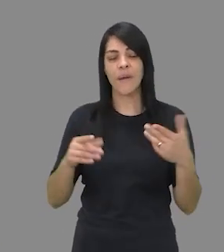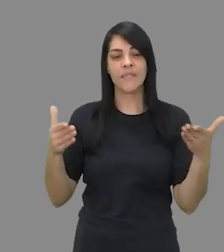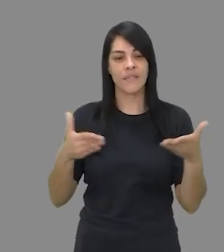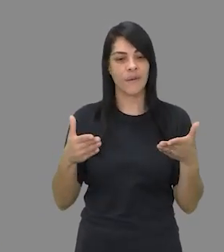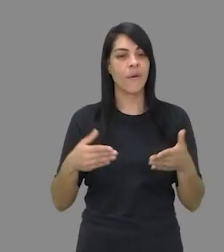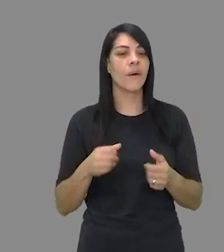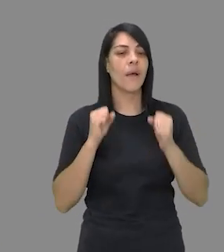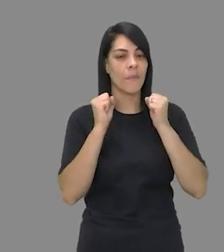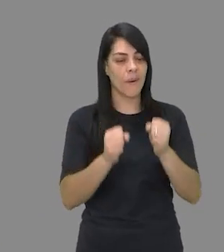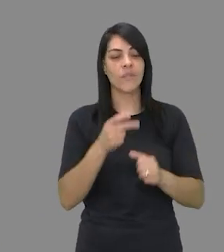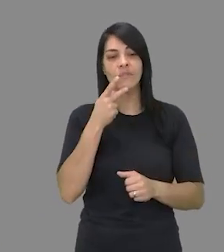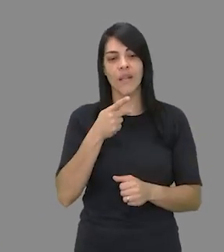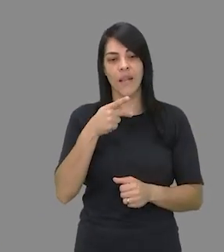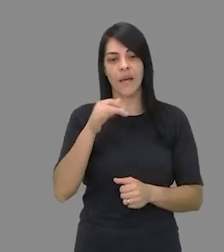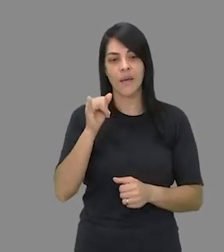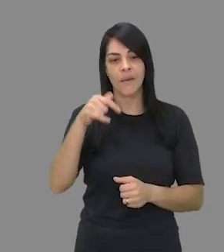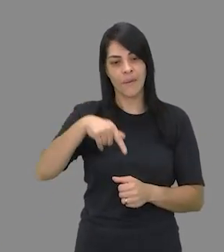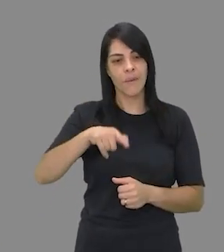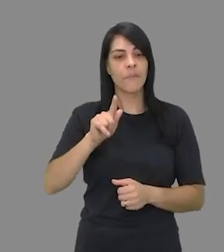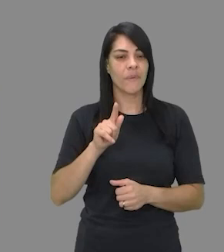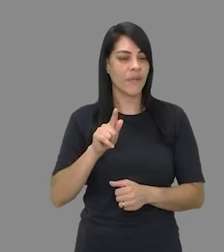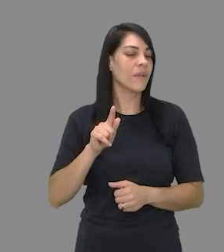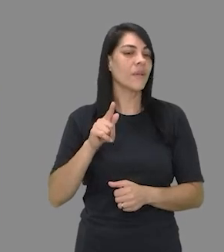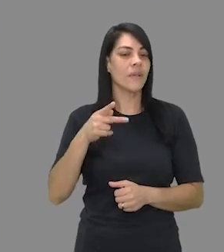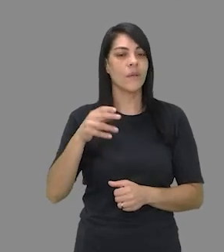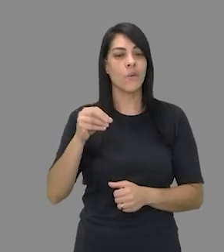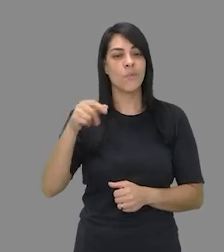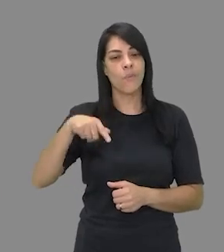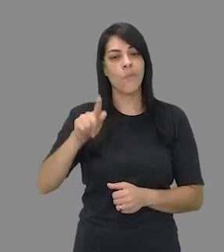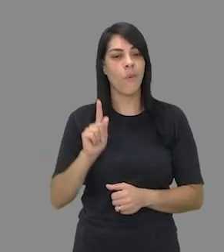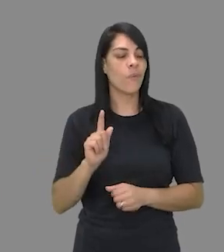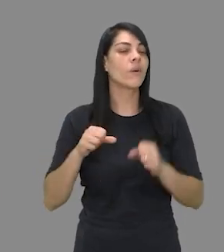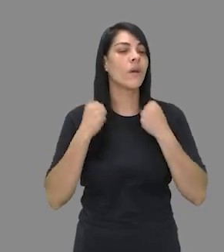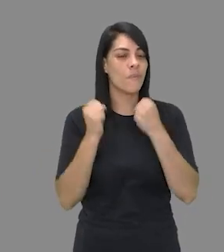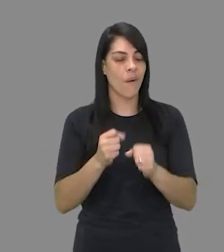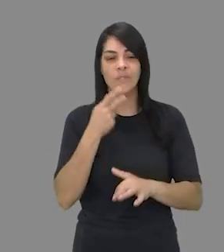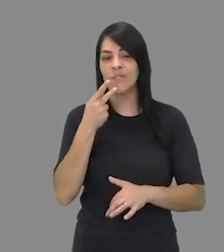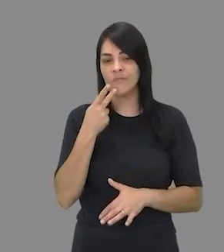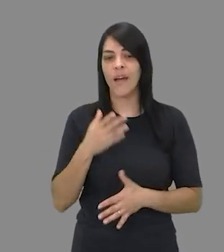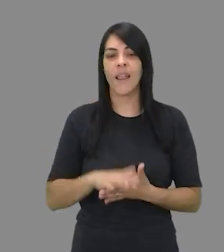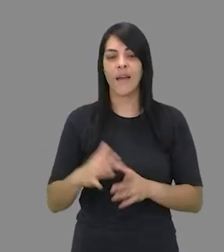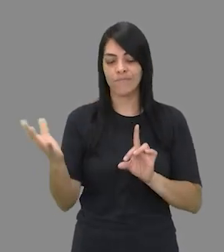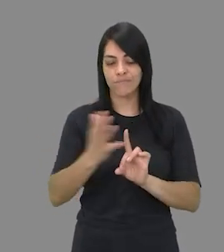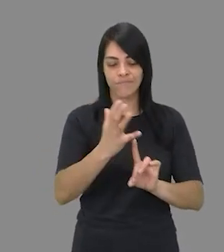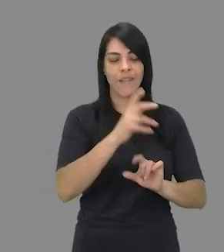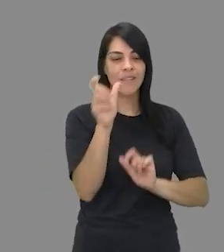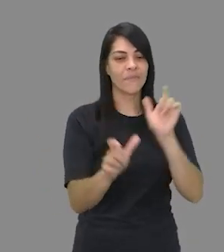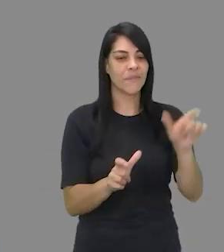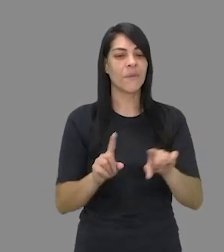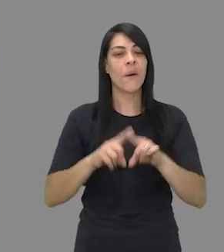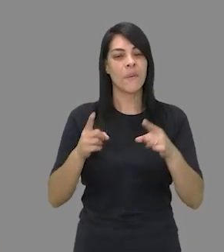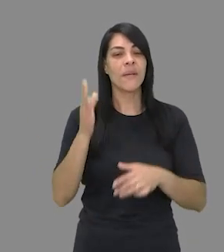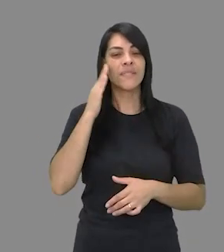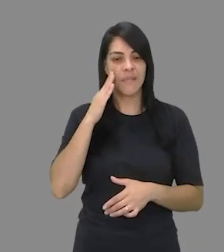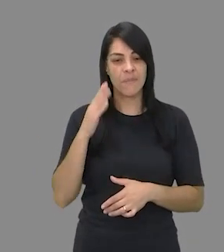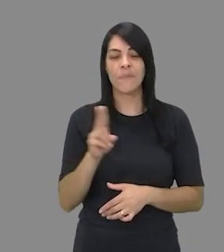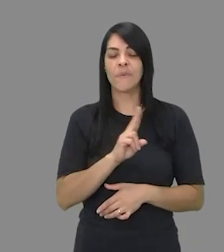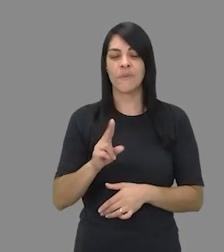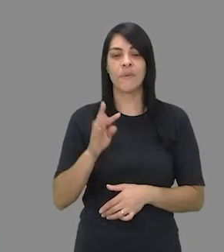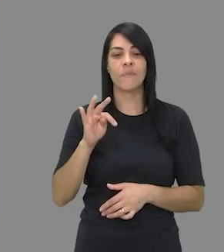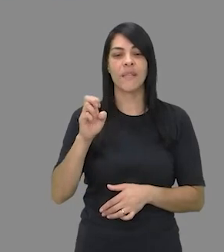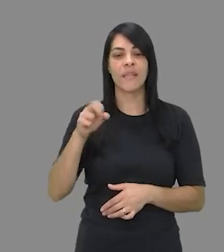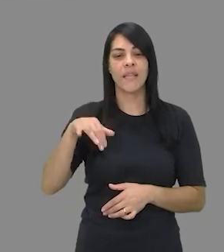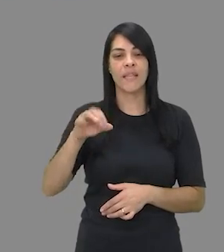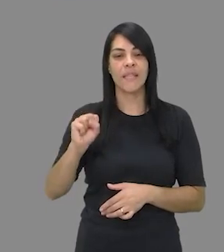podem falar o ping-pong aí, até mais para atrair as pessoas, sabendo que ele é o tênis de mesa. Combinado assim? Então